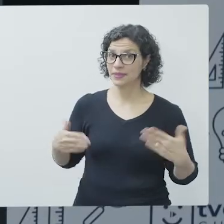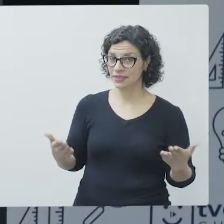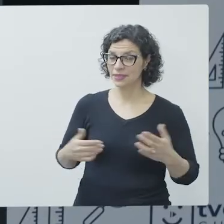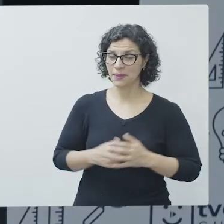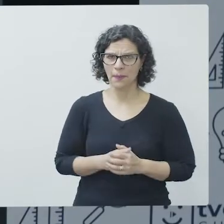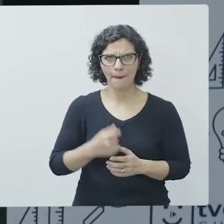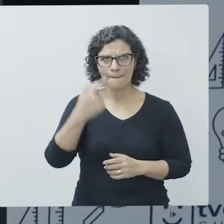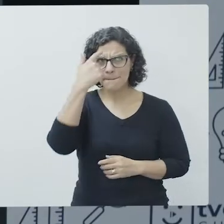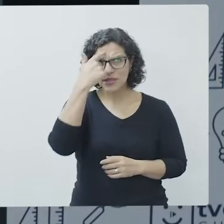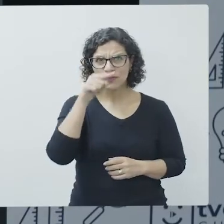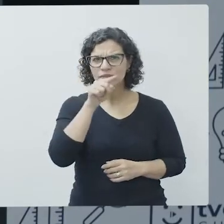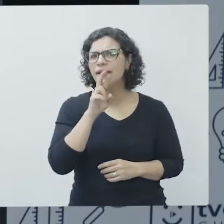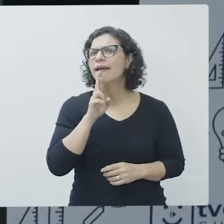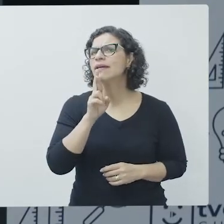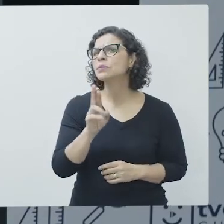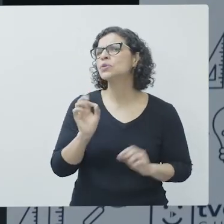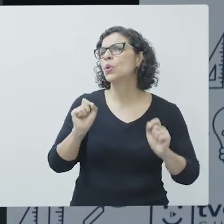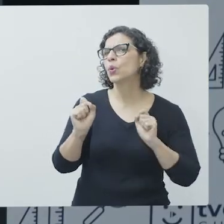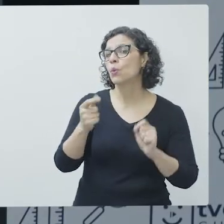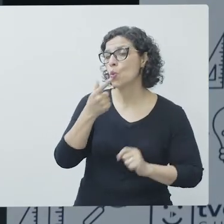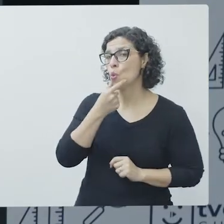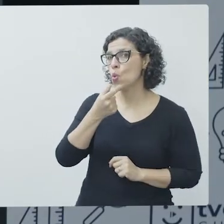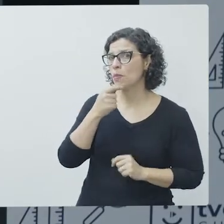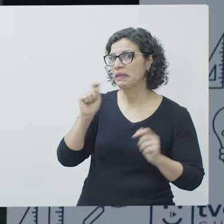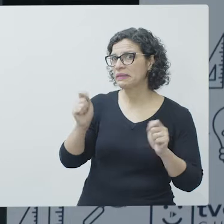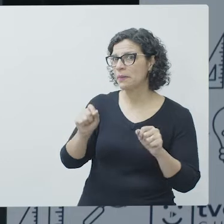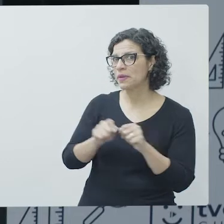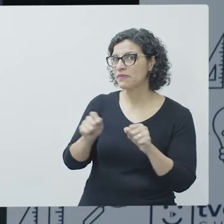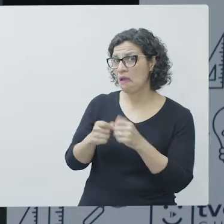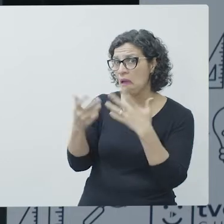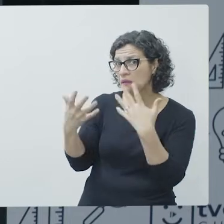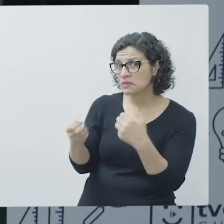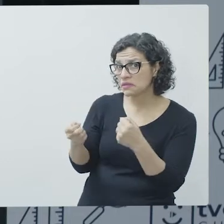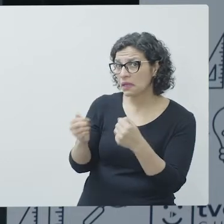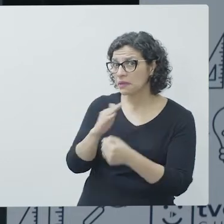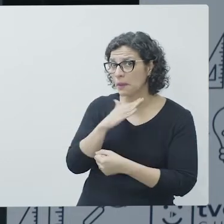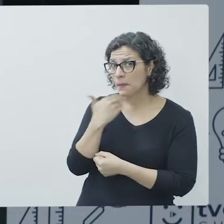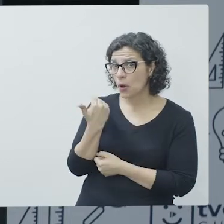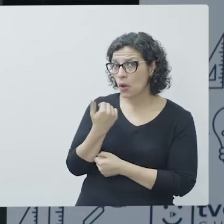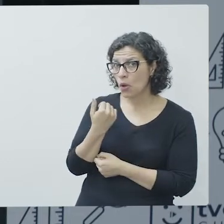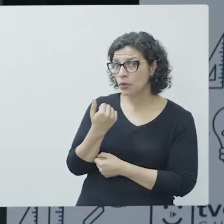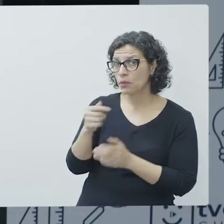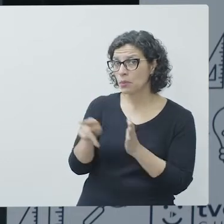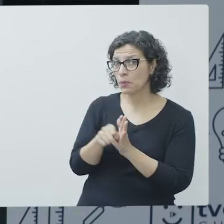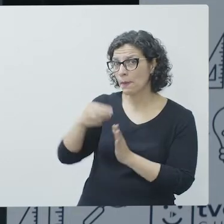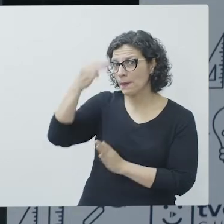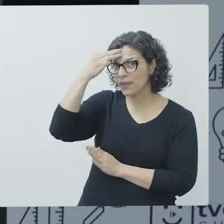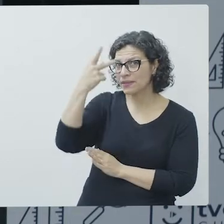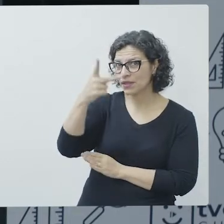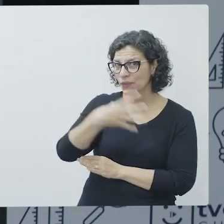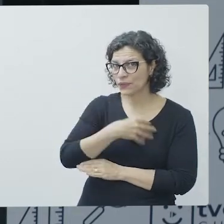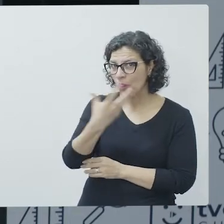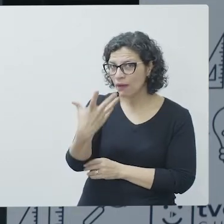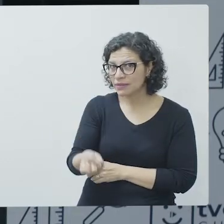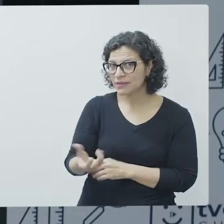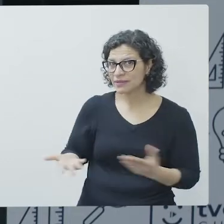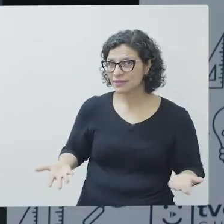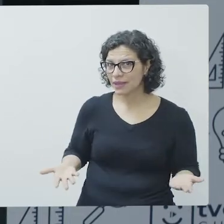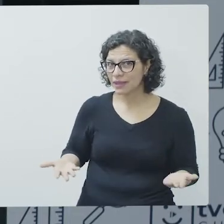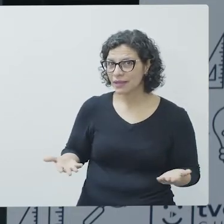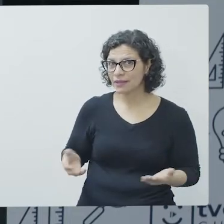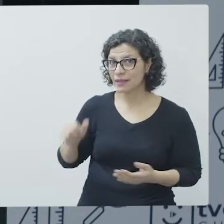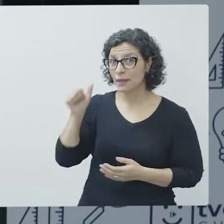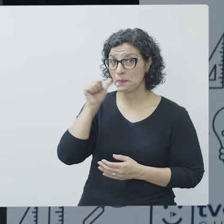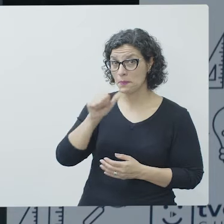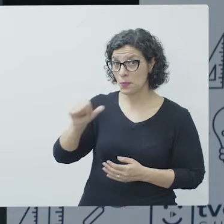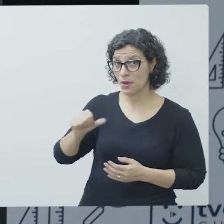Então, pensou aí a respeito o que esse homem poderia fazer e o que você poderia fazer? Você aceitaria, né, se a